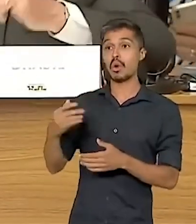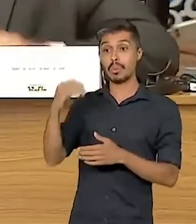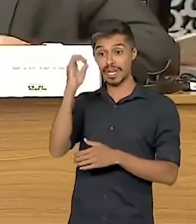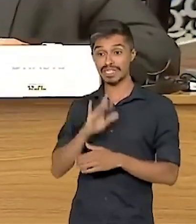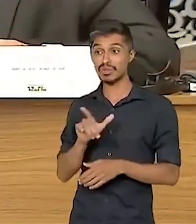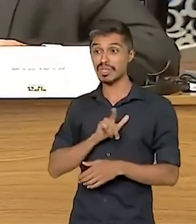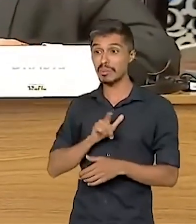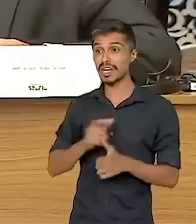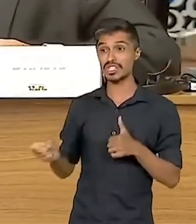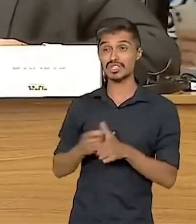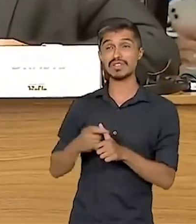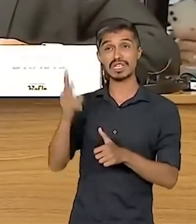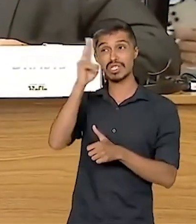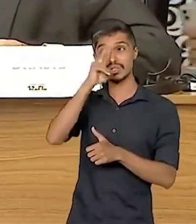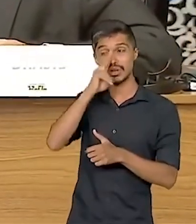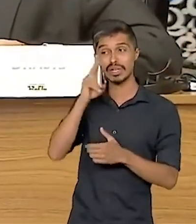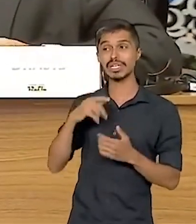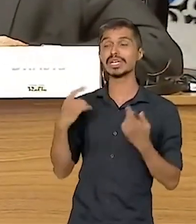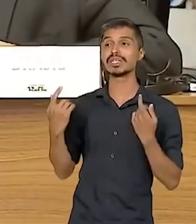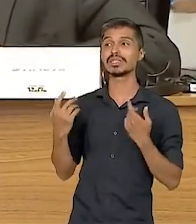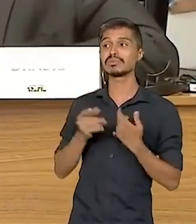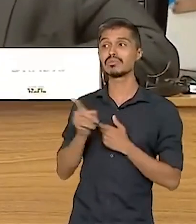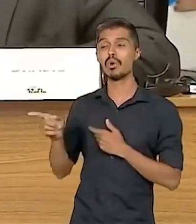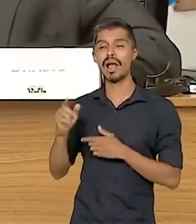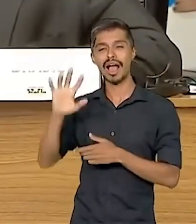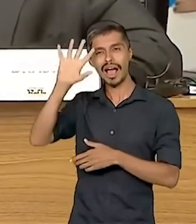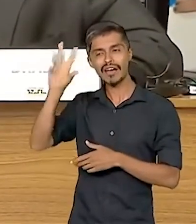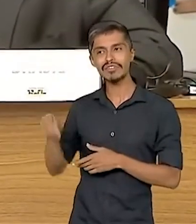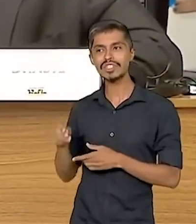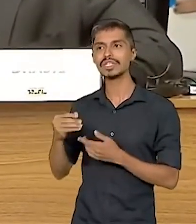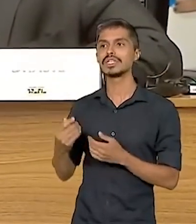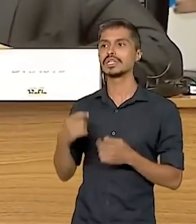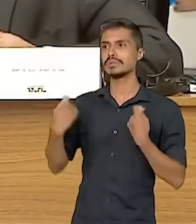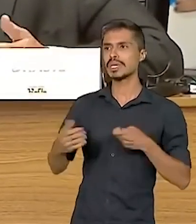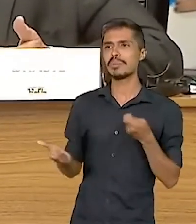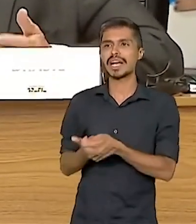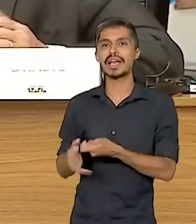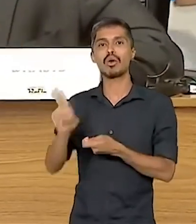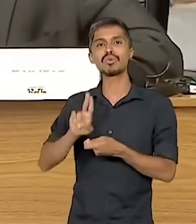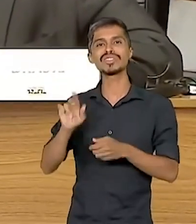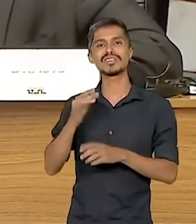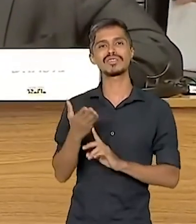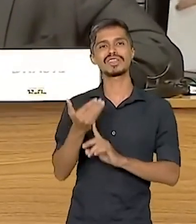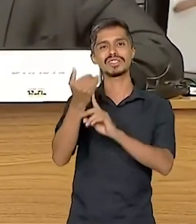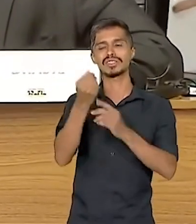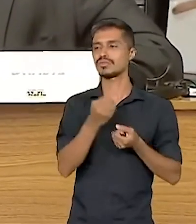temos que pagar, sabe, transferindo tecnologia. E